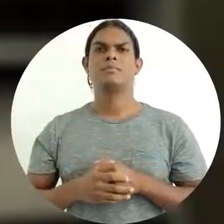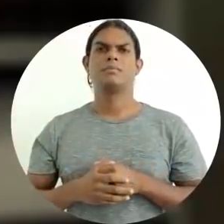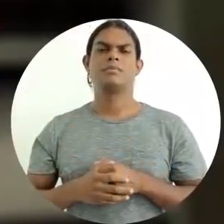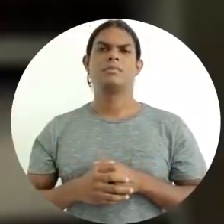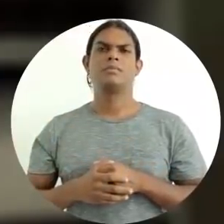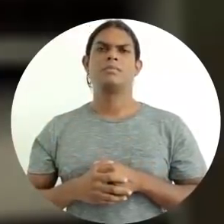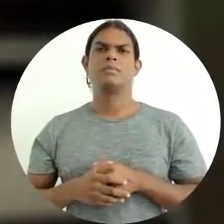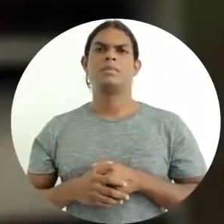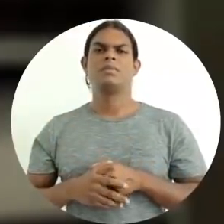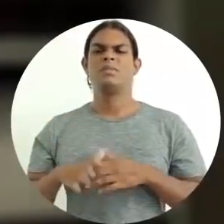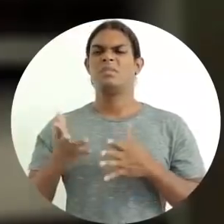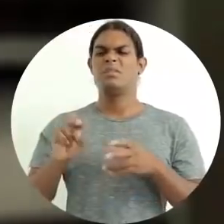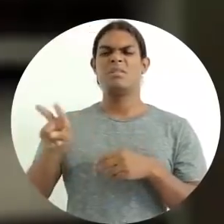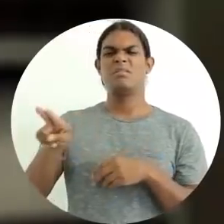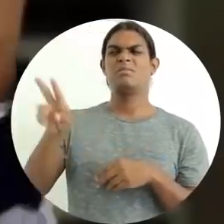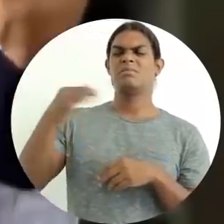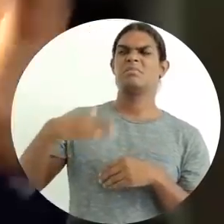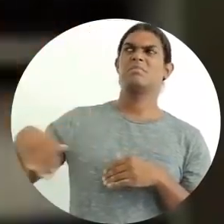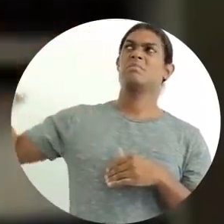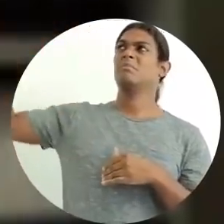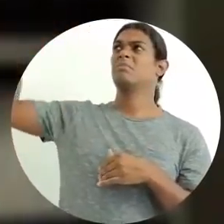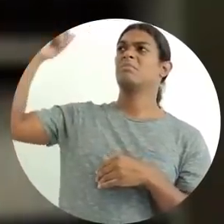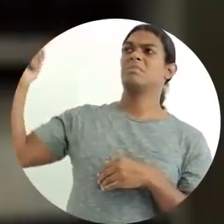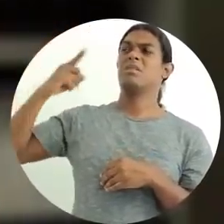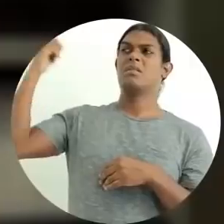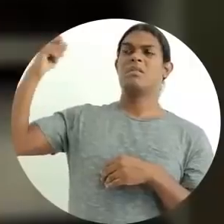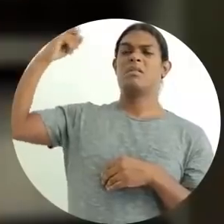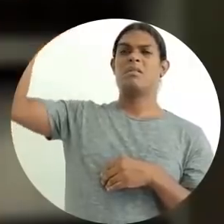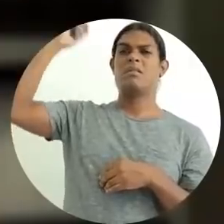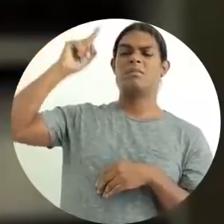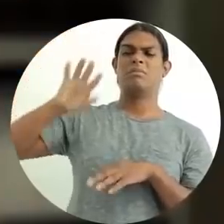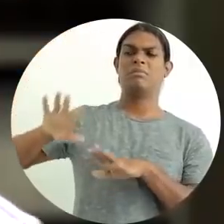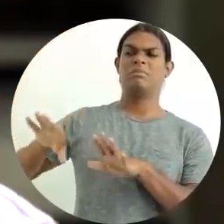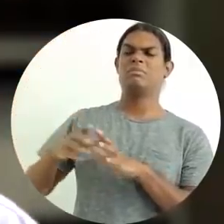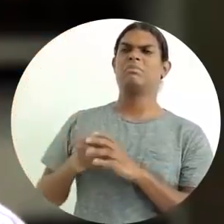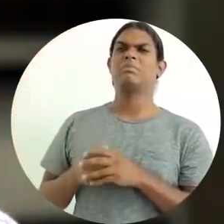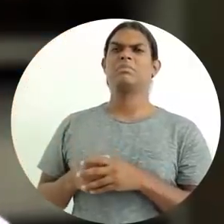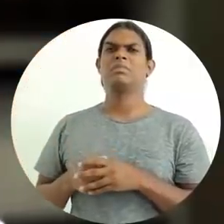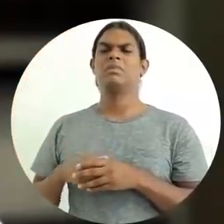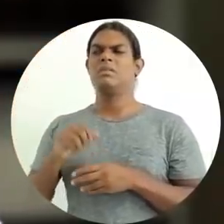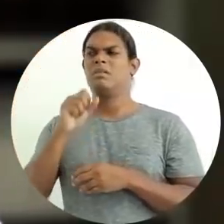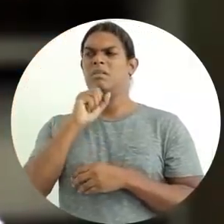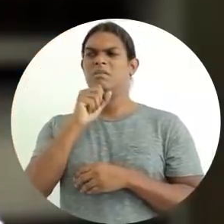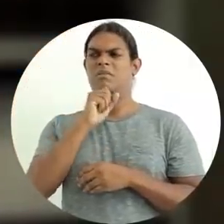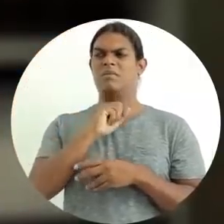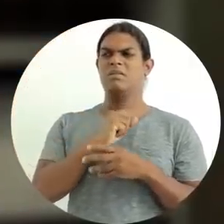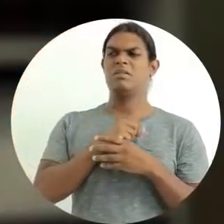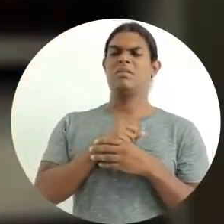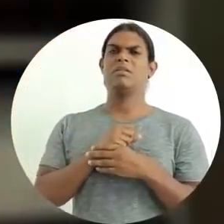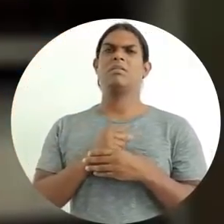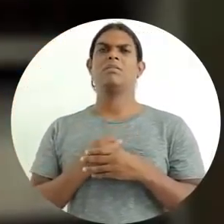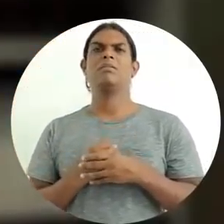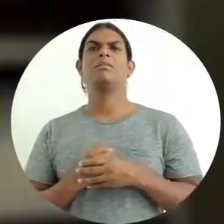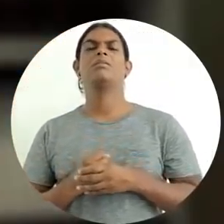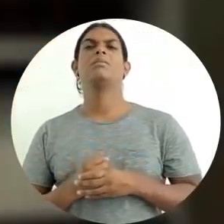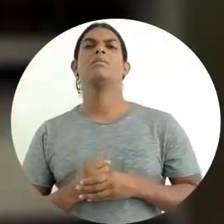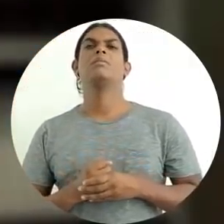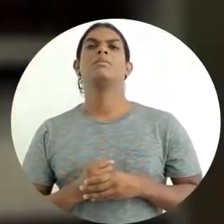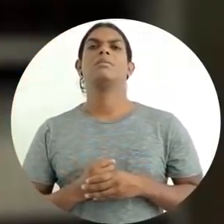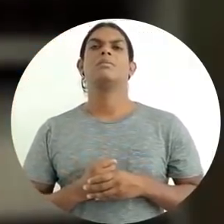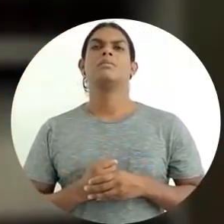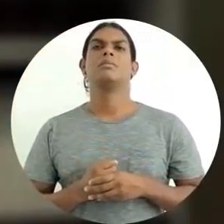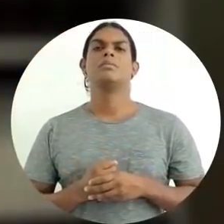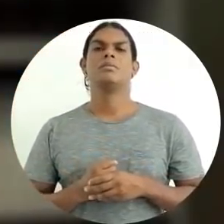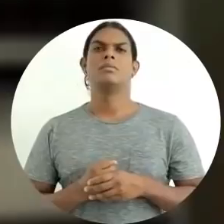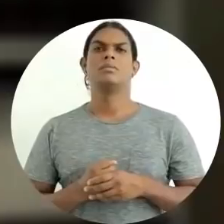físicos. Quando você diz assim: não, fulano é alto, né, tem uma aparência física, tem idade. Do outro lado, né,